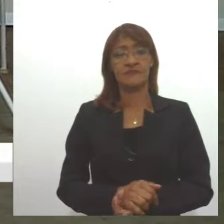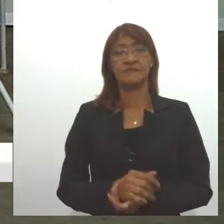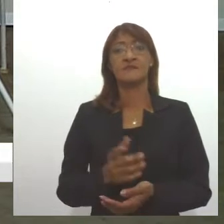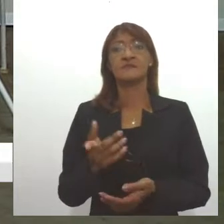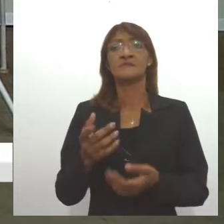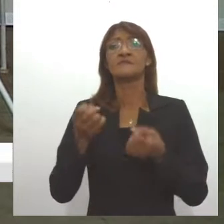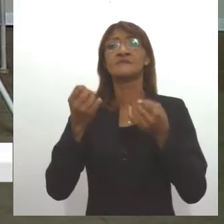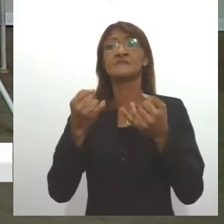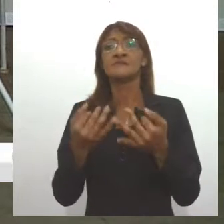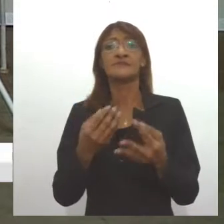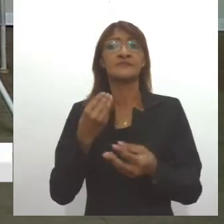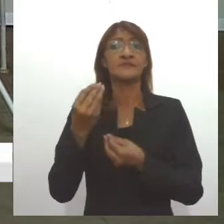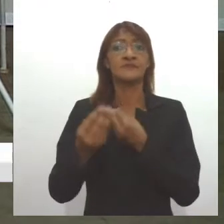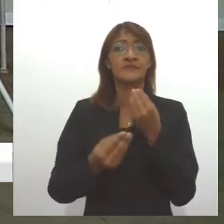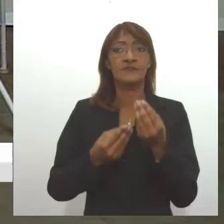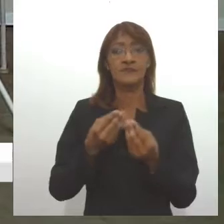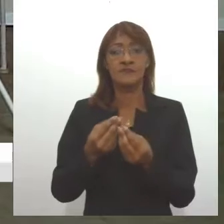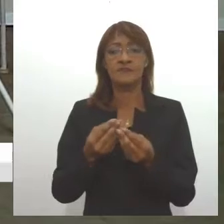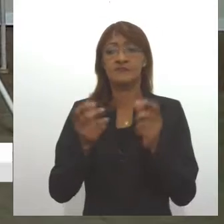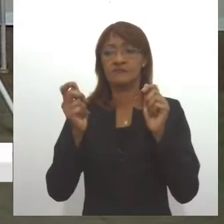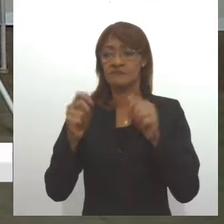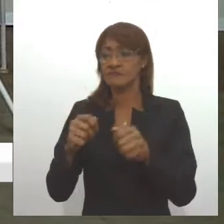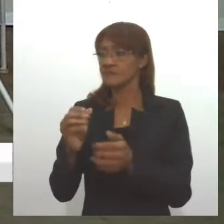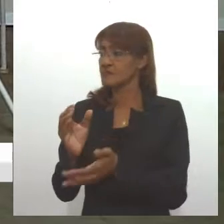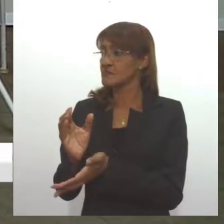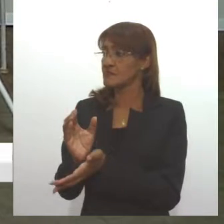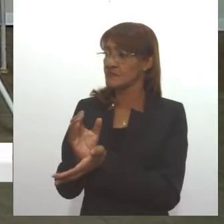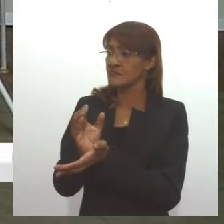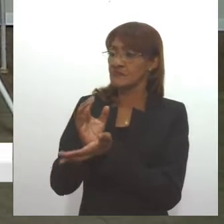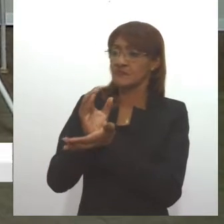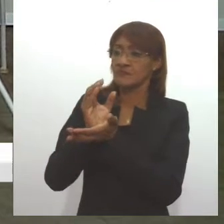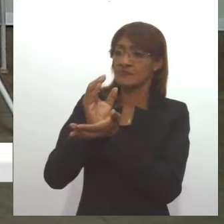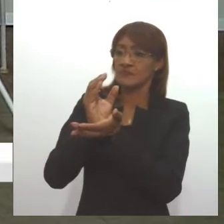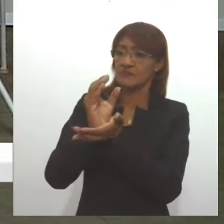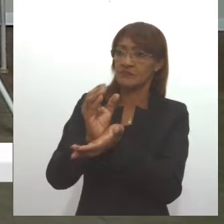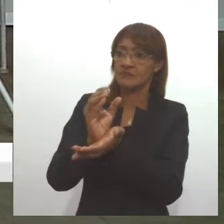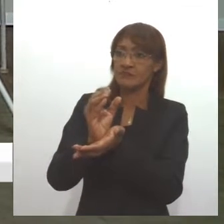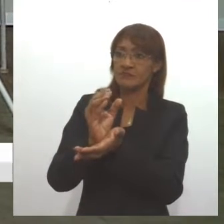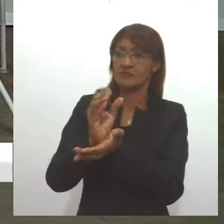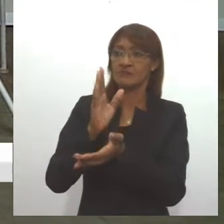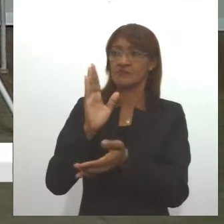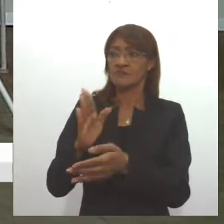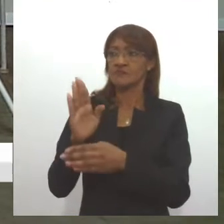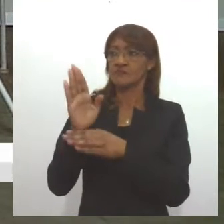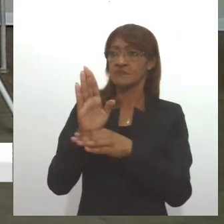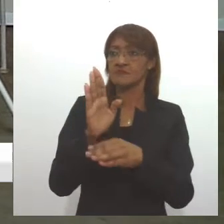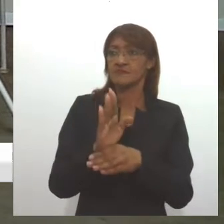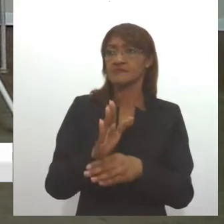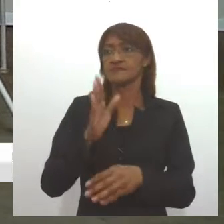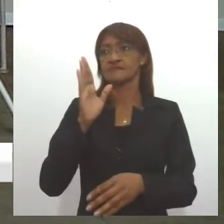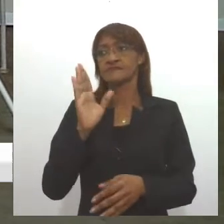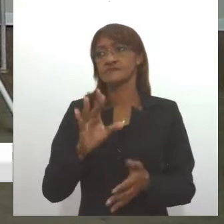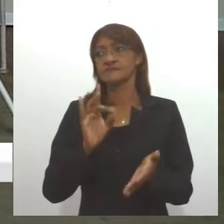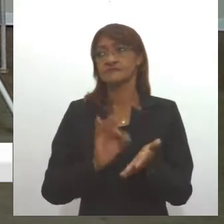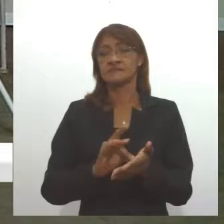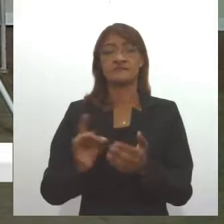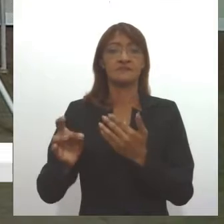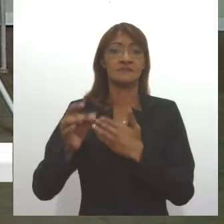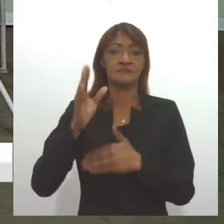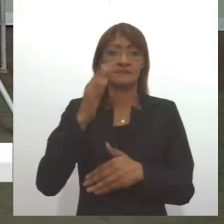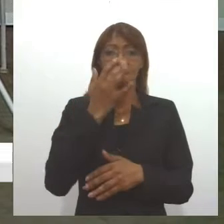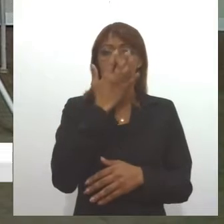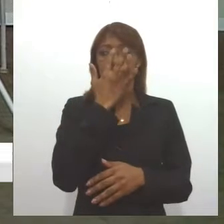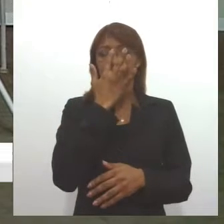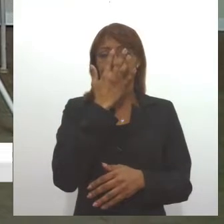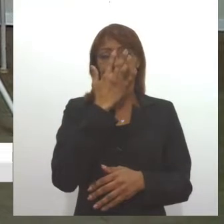o Conselho pode contribuir, né, para a proteção dessas vidas, dessas pessoas, acesso a direitos, uma vida mais digna, como eu